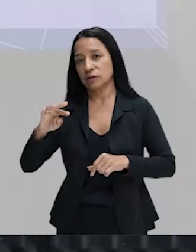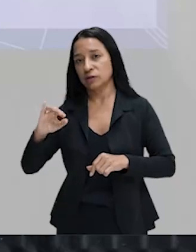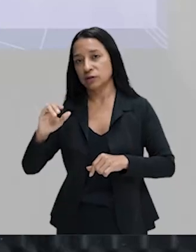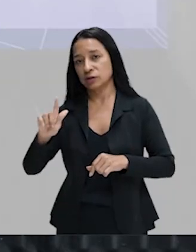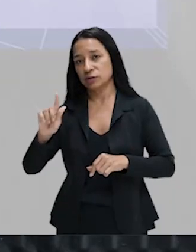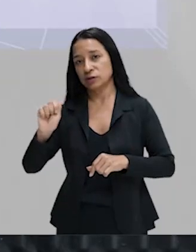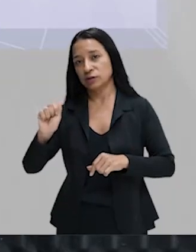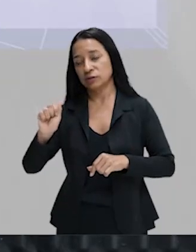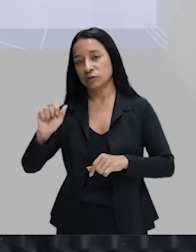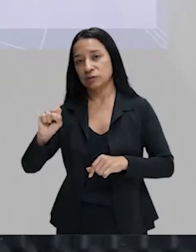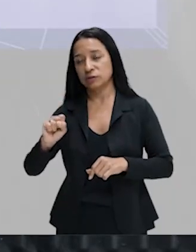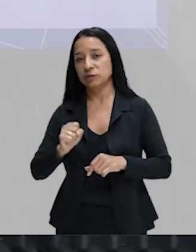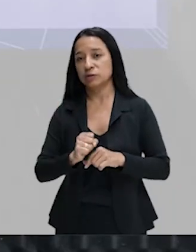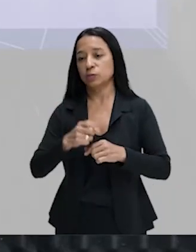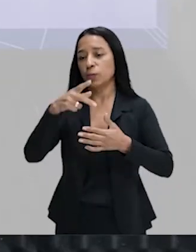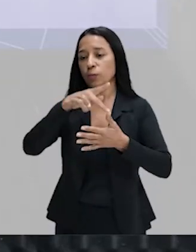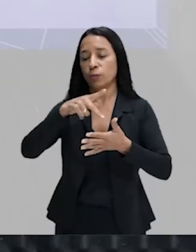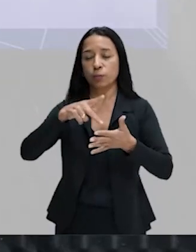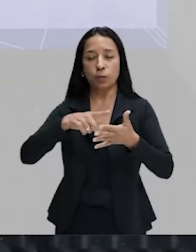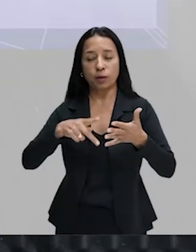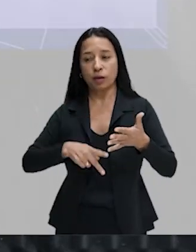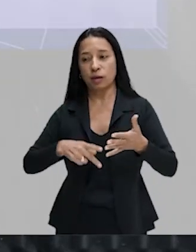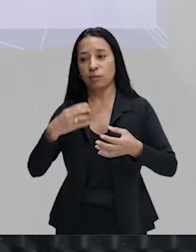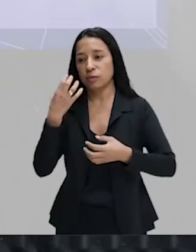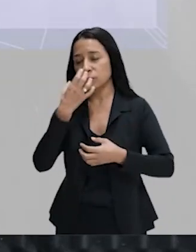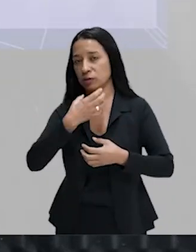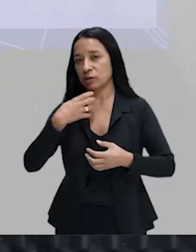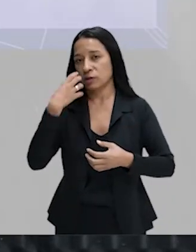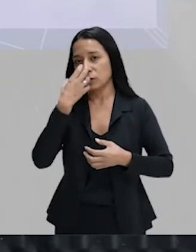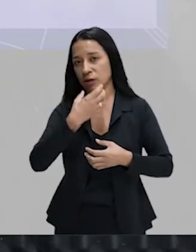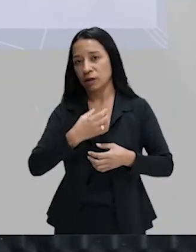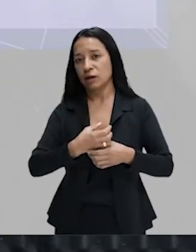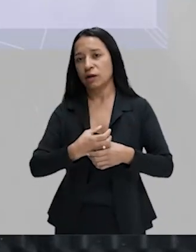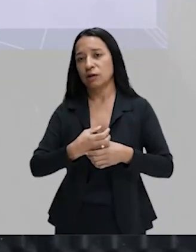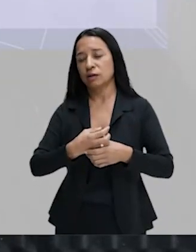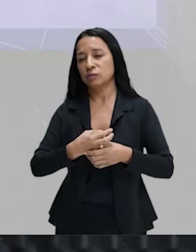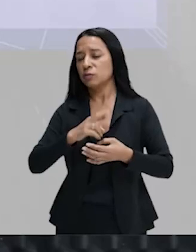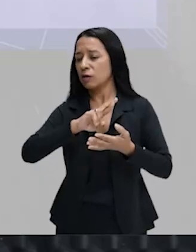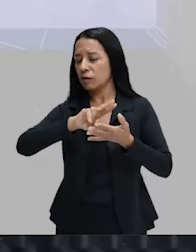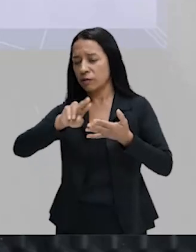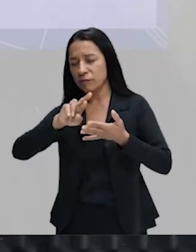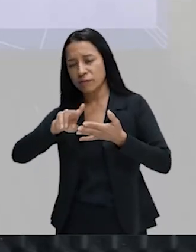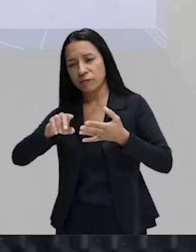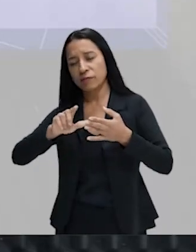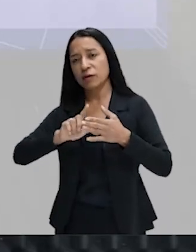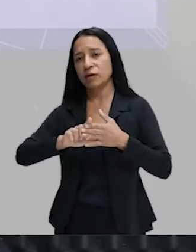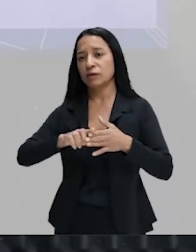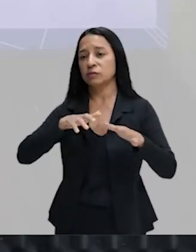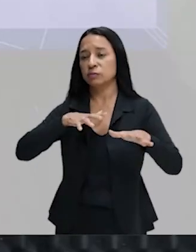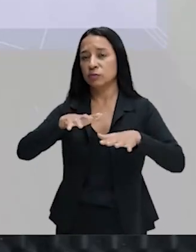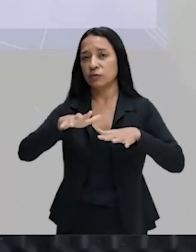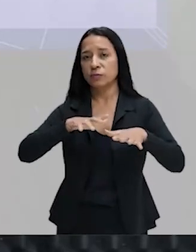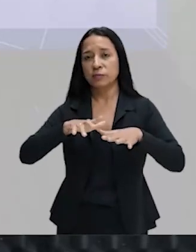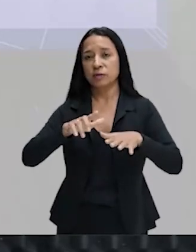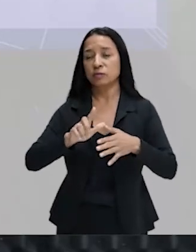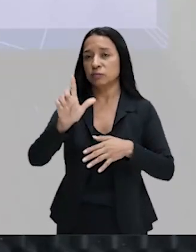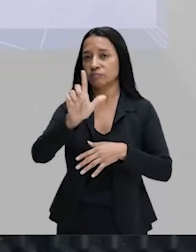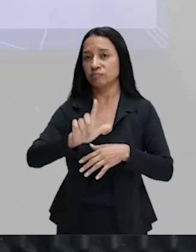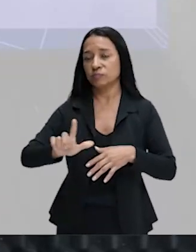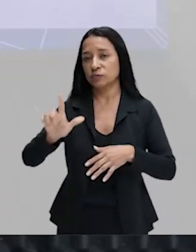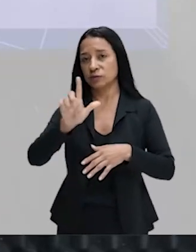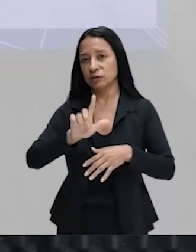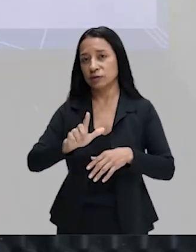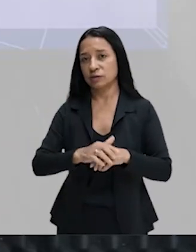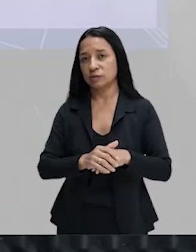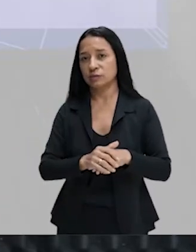poemas cantados. Aí vem o humanismo, o homem se volta mais para si mesmo, se contrapõe a Deus, né,